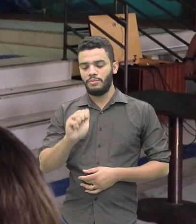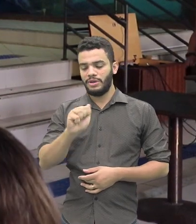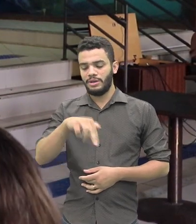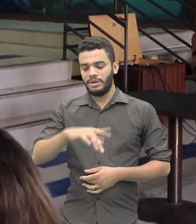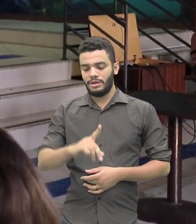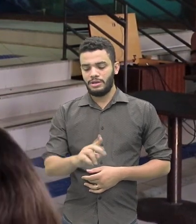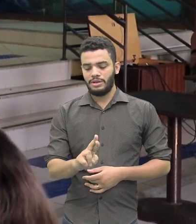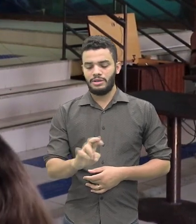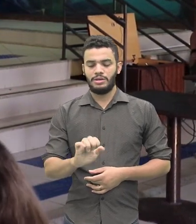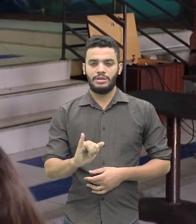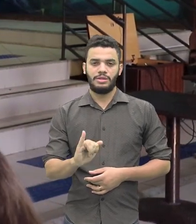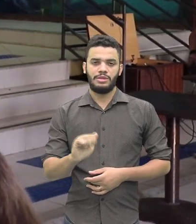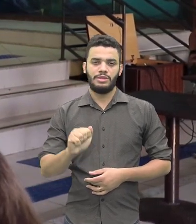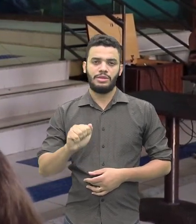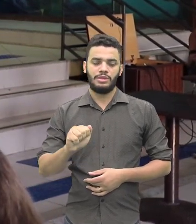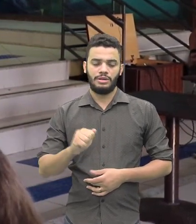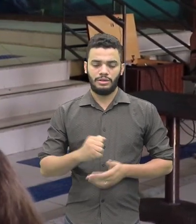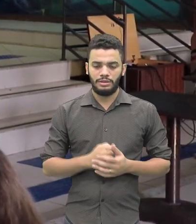Chaves